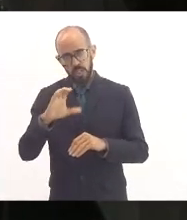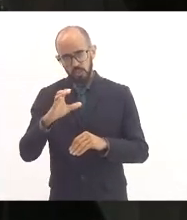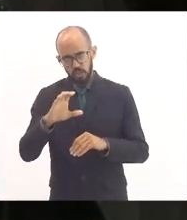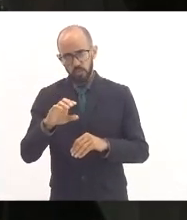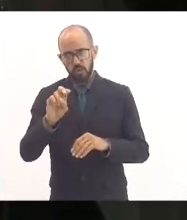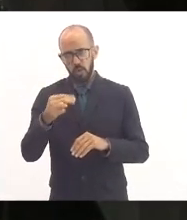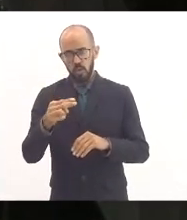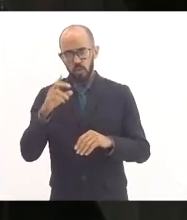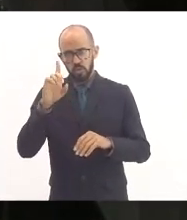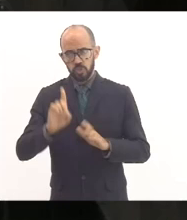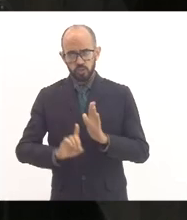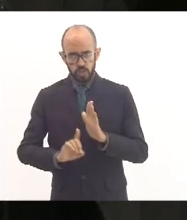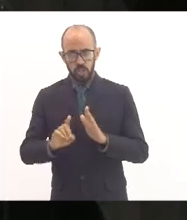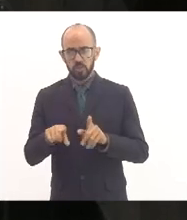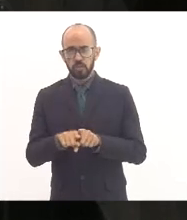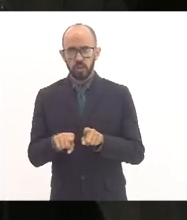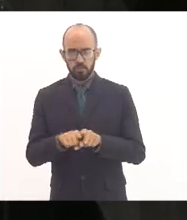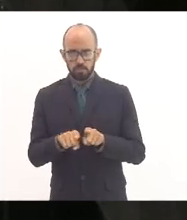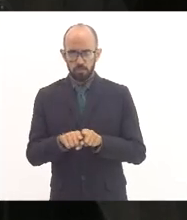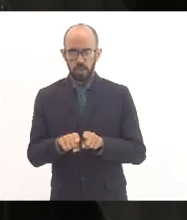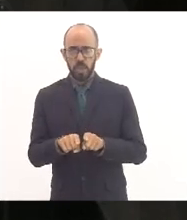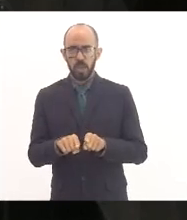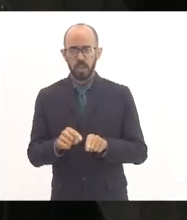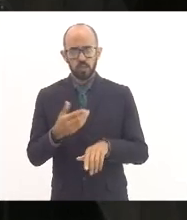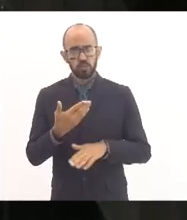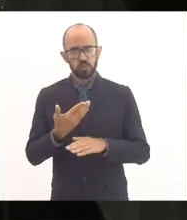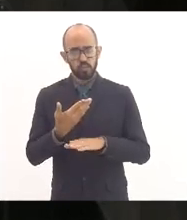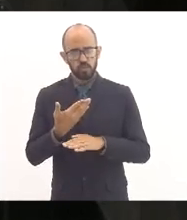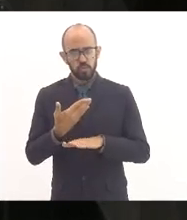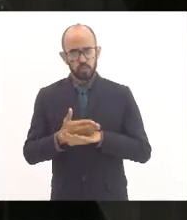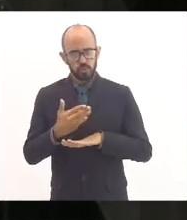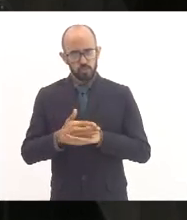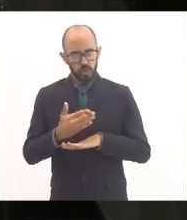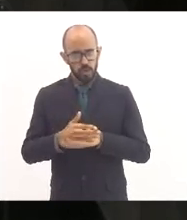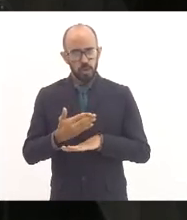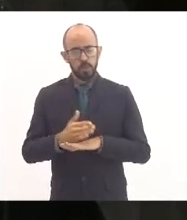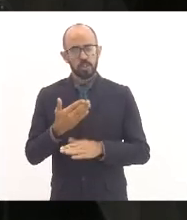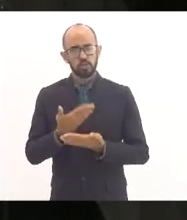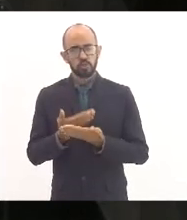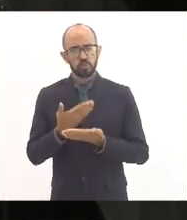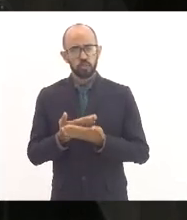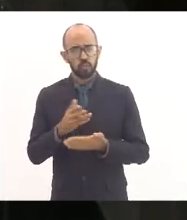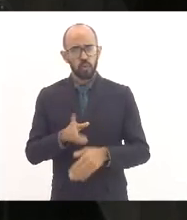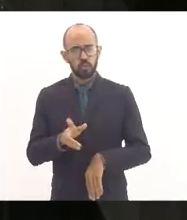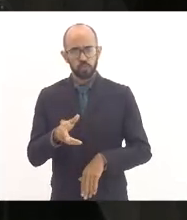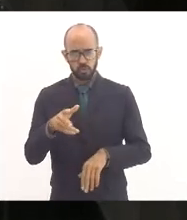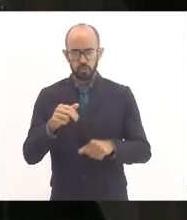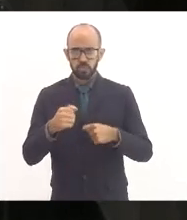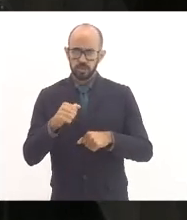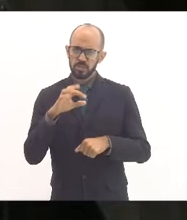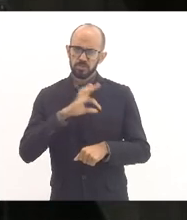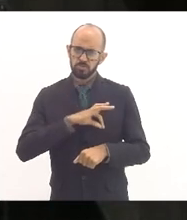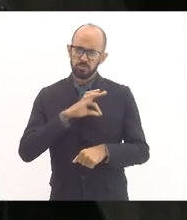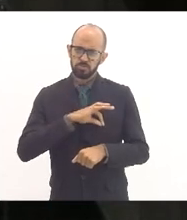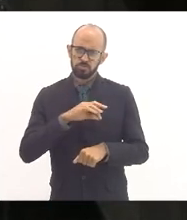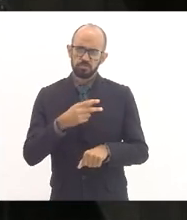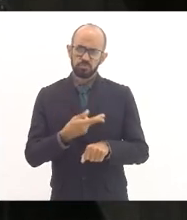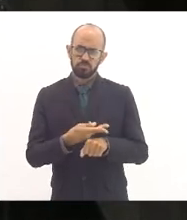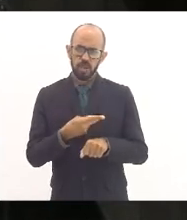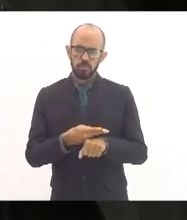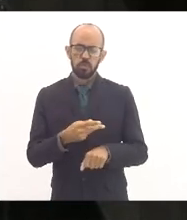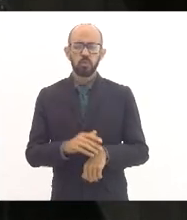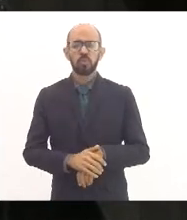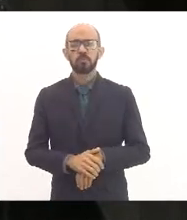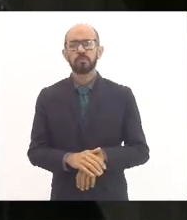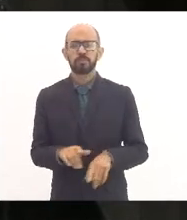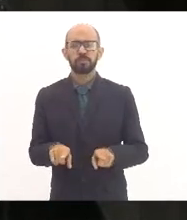seja para de direito também que é necessária à formação contínua precisa receber uma macho e aqui só citando algumas emendas